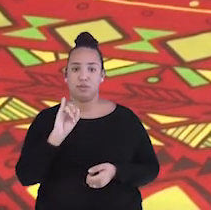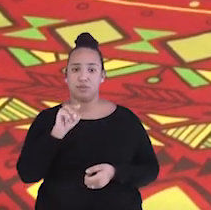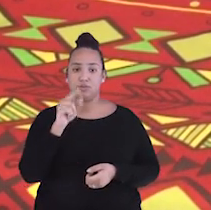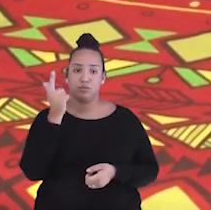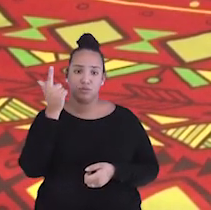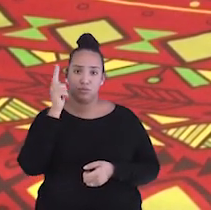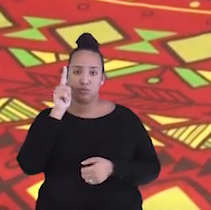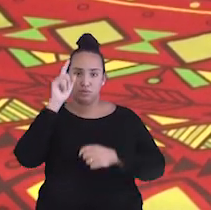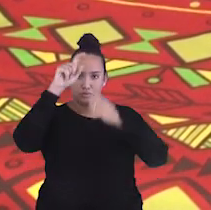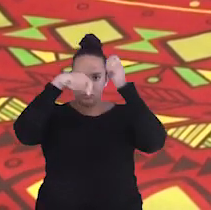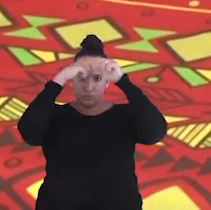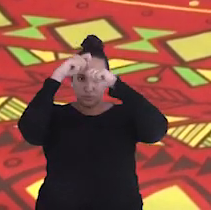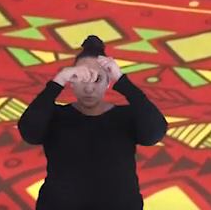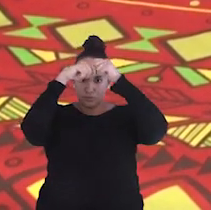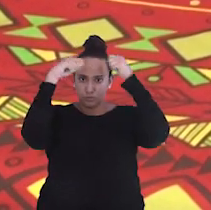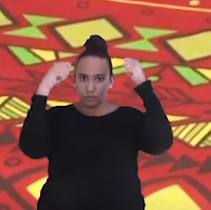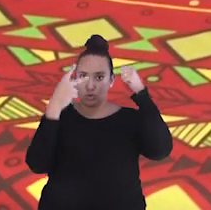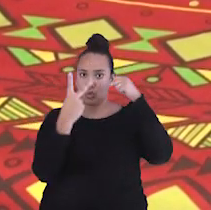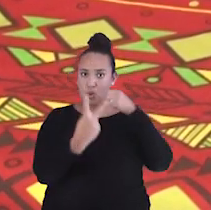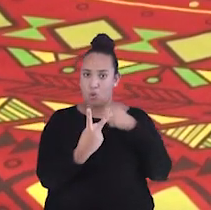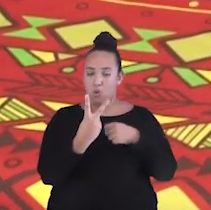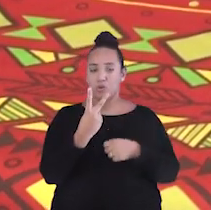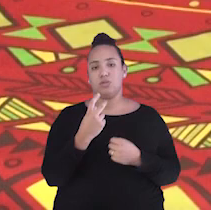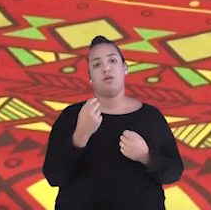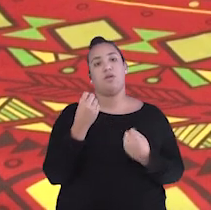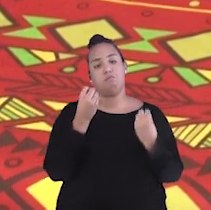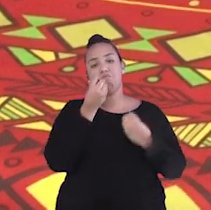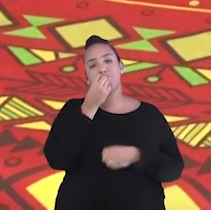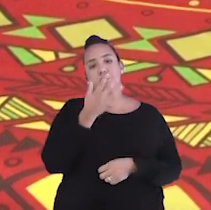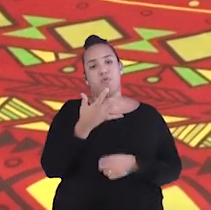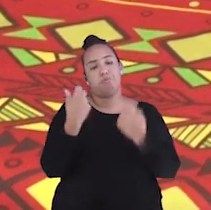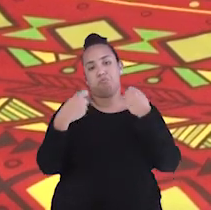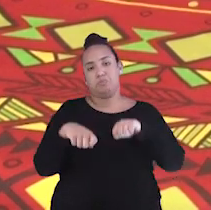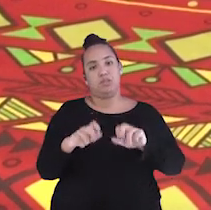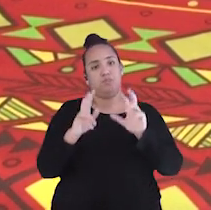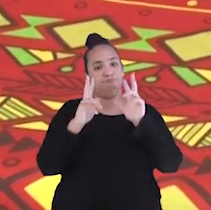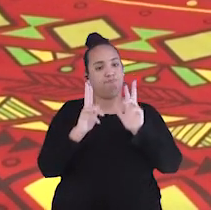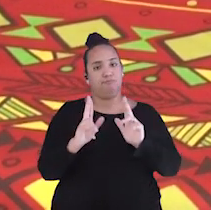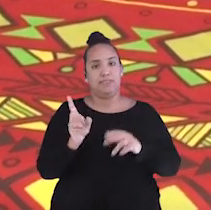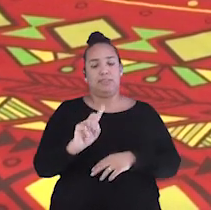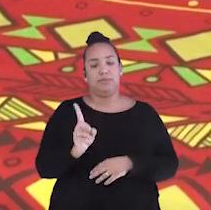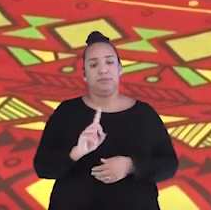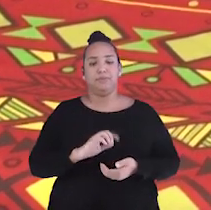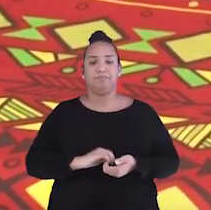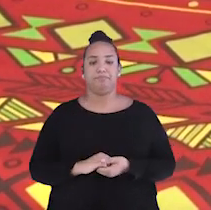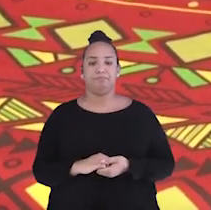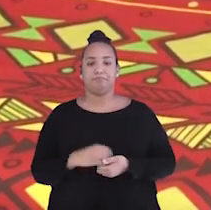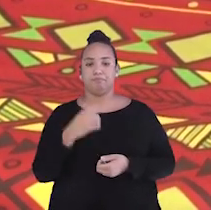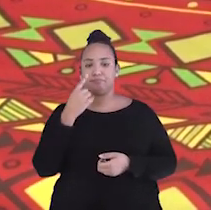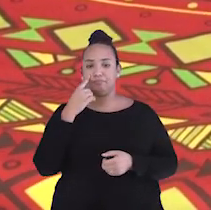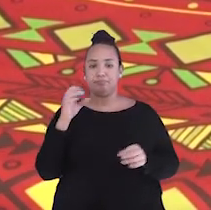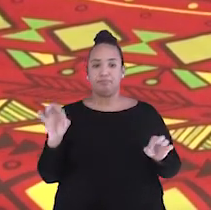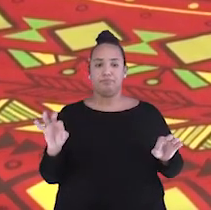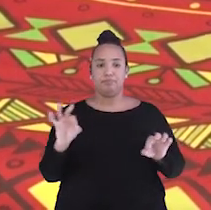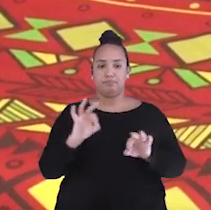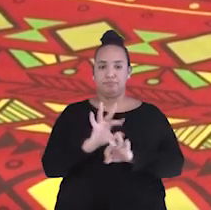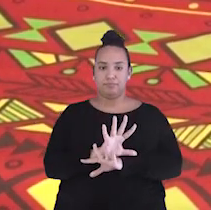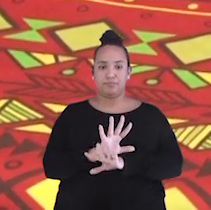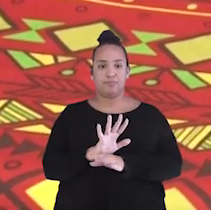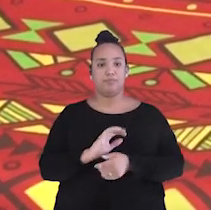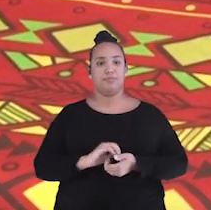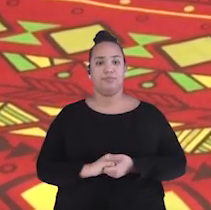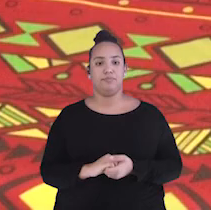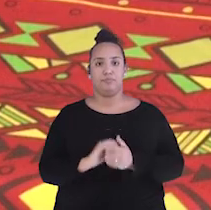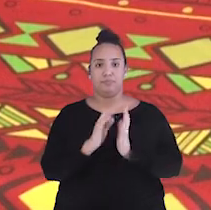Mas se você conseguiu dar 2 voltinhas igual a professora Beatriz fez, não precisa cortar. E está prontinha a nossa